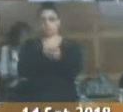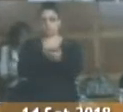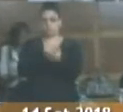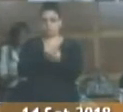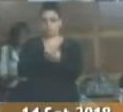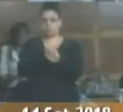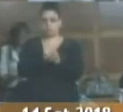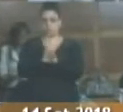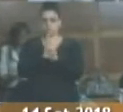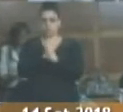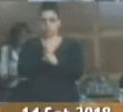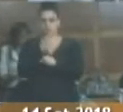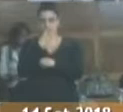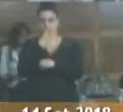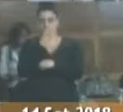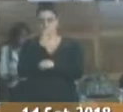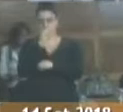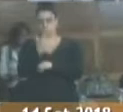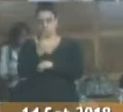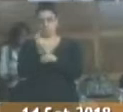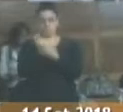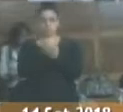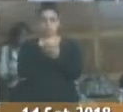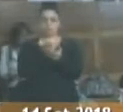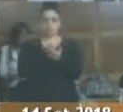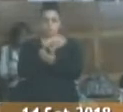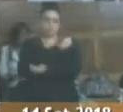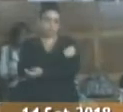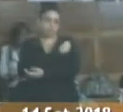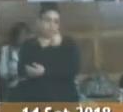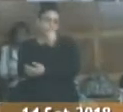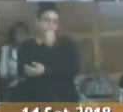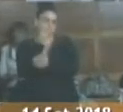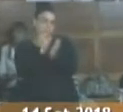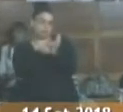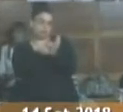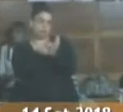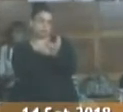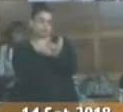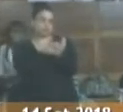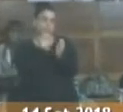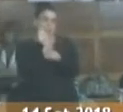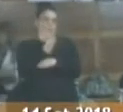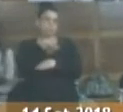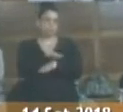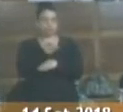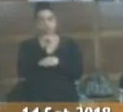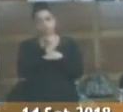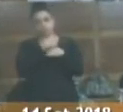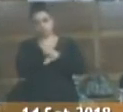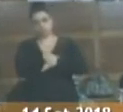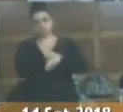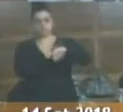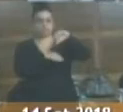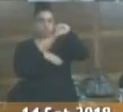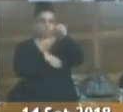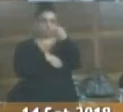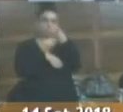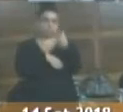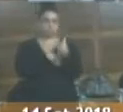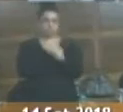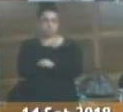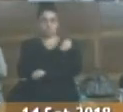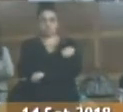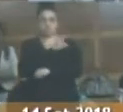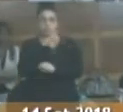que totalizam 312 alunos por turno. Se a gente conseguir 3 turnos, são 936 alunos que